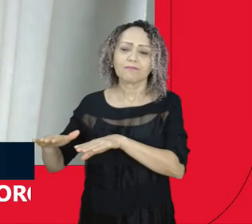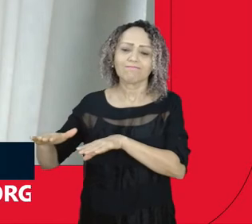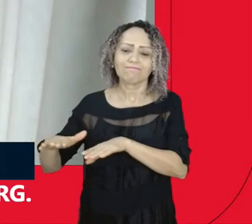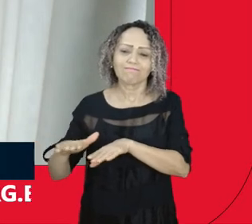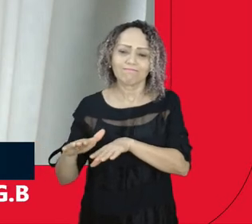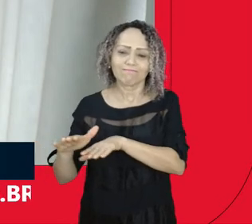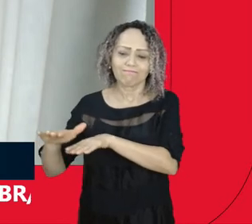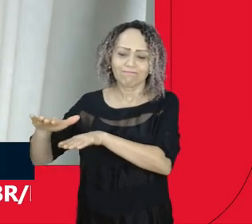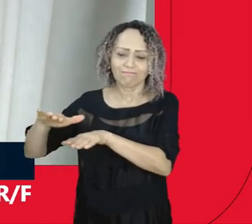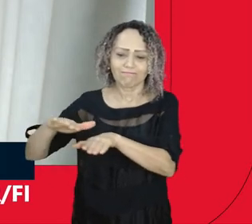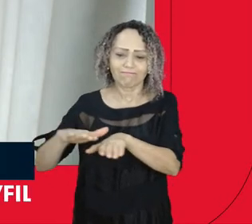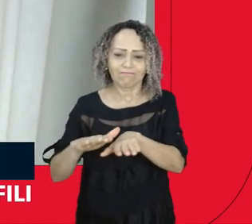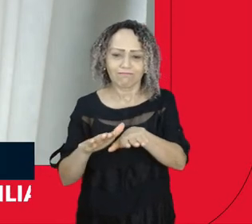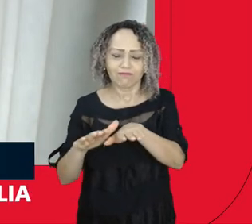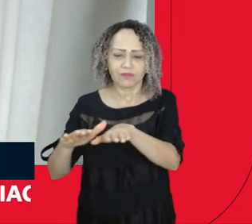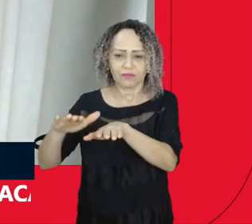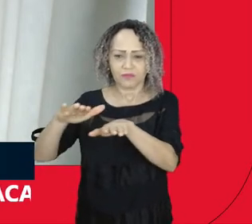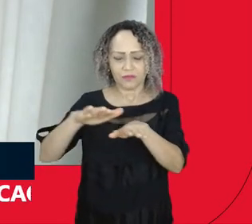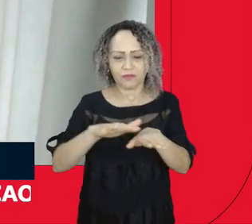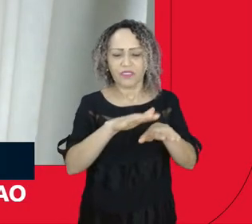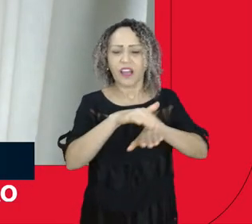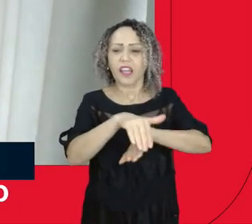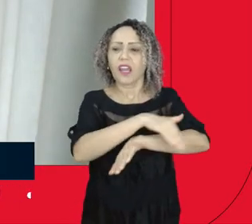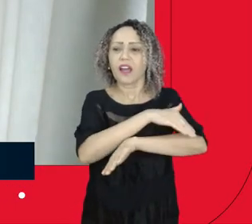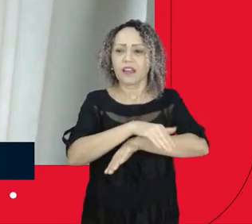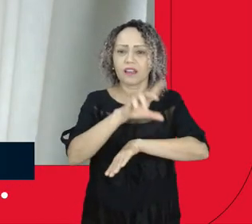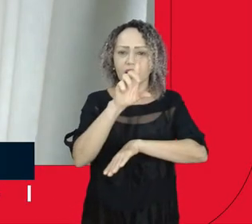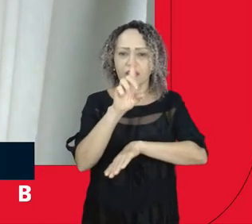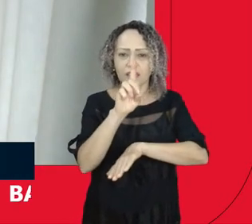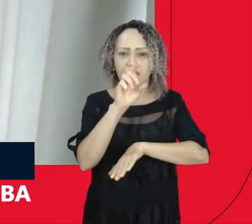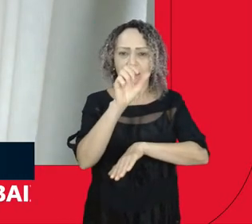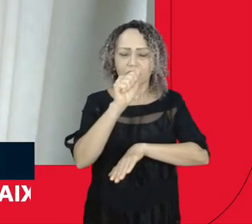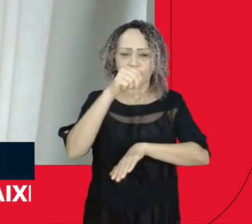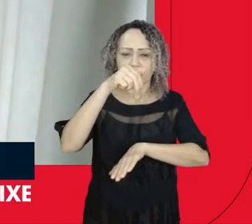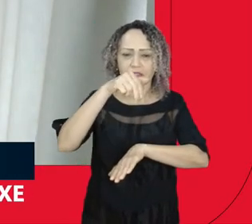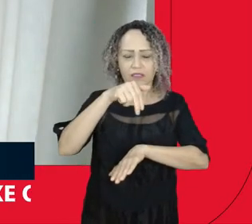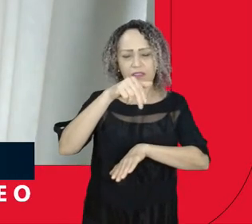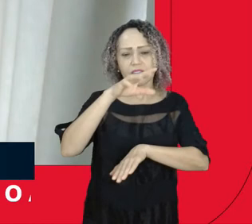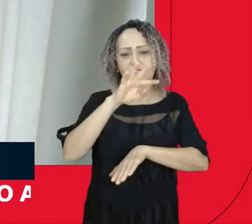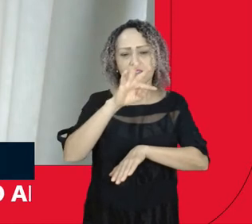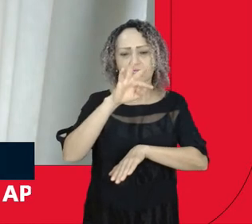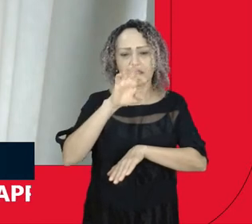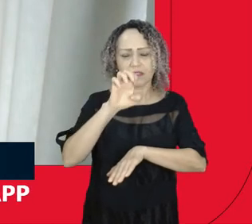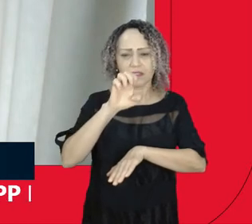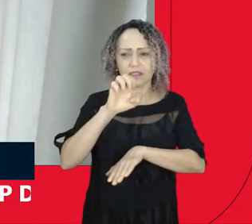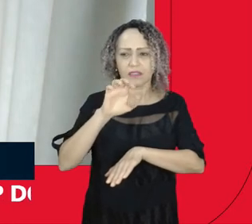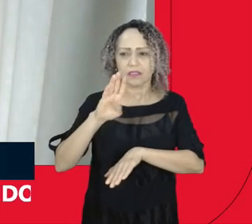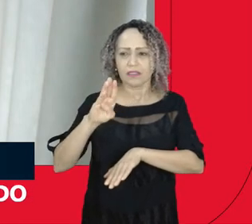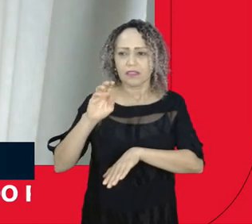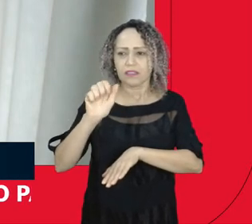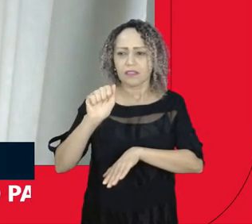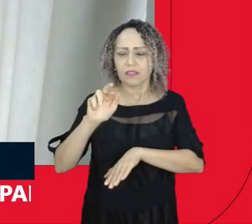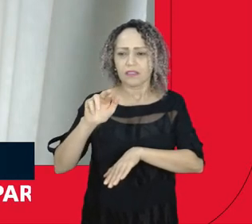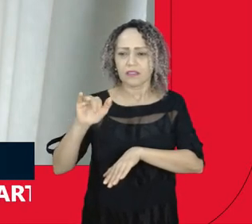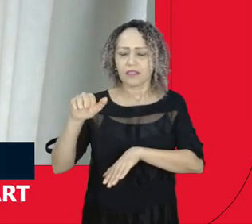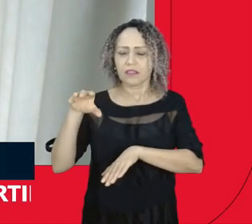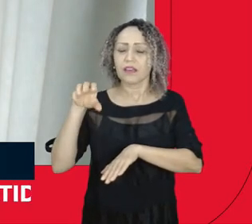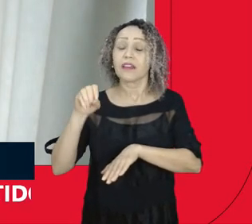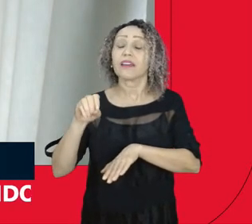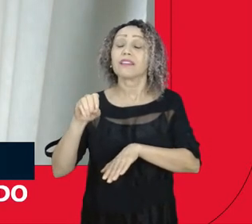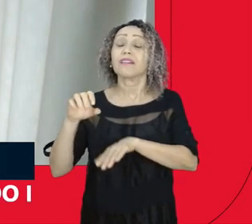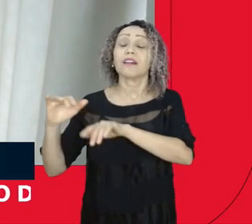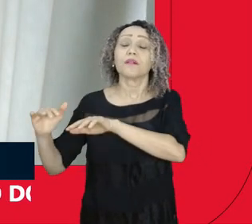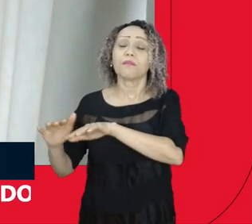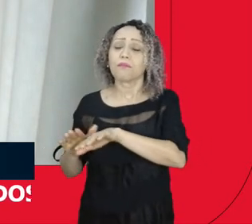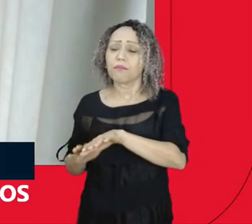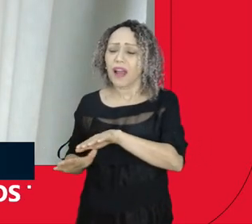como é o nome da rua, meu Deus, Dantas Barreto, Avenida Dantas Barreto, e culmina no Pátio do Carmo, onde Lula já